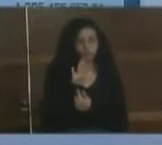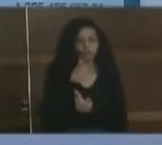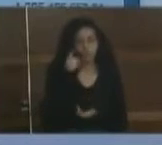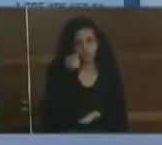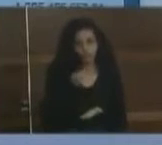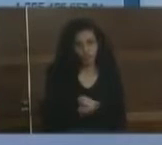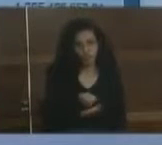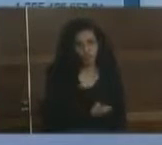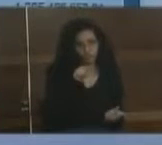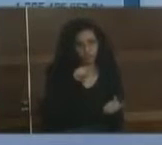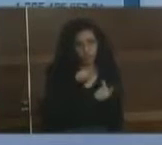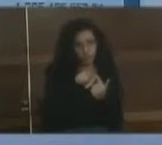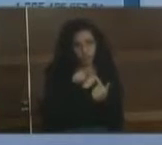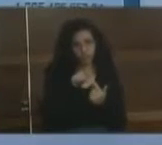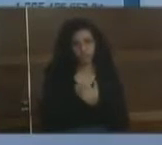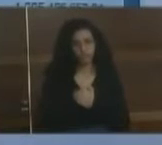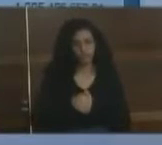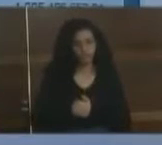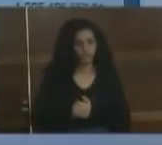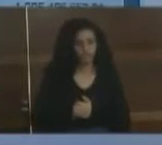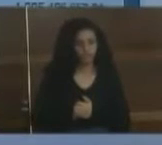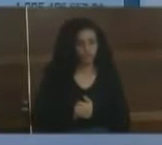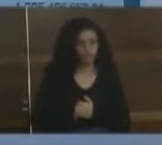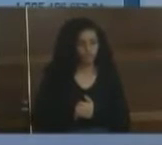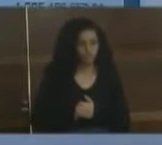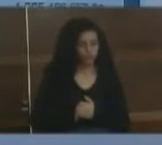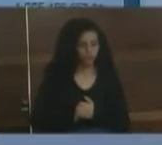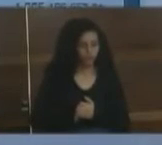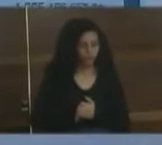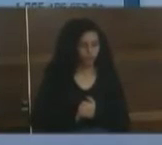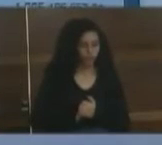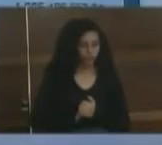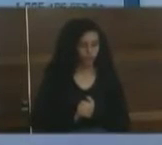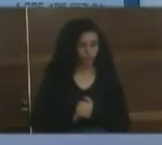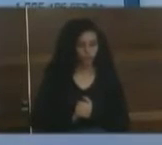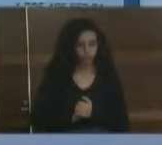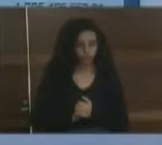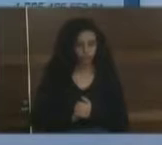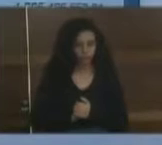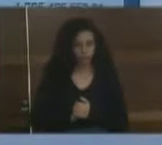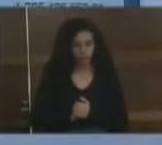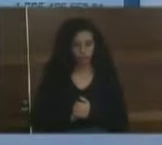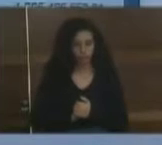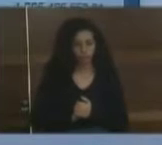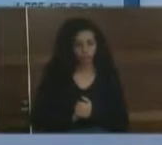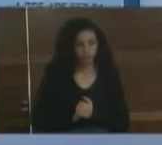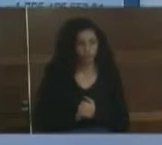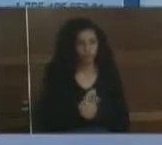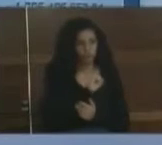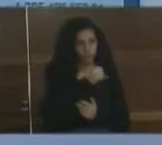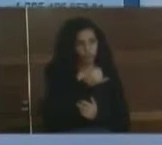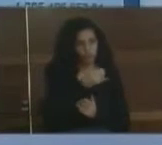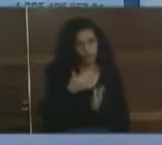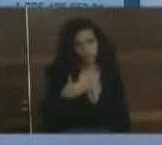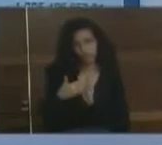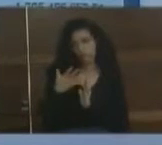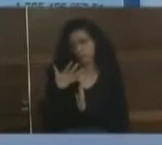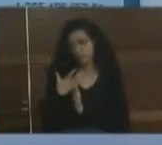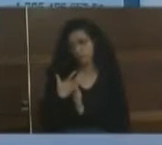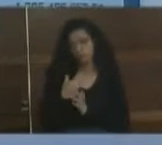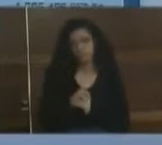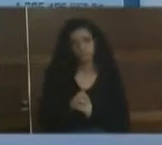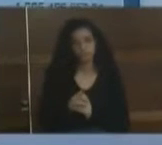do cumprimento das metas das despesas do poder executivo do 3º quadrimestre 2019 janeiro a dezembro de